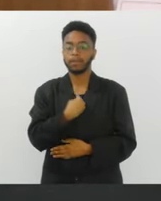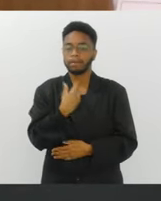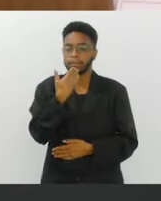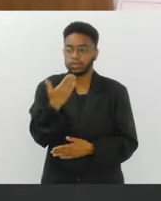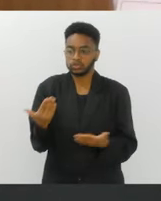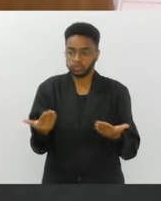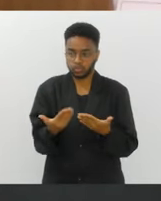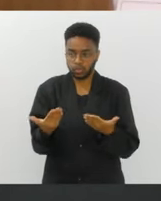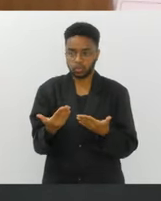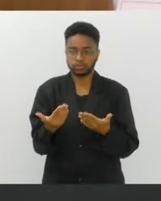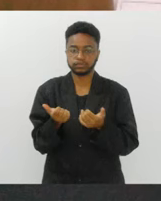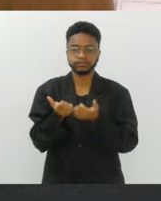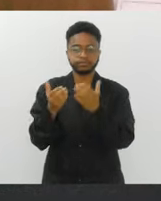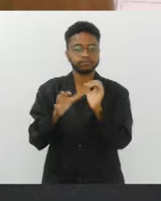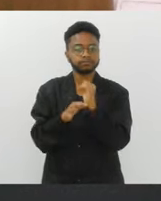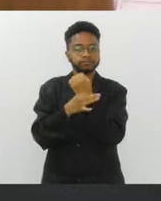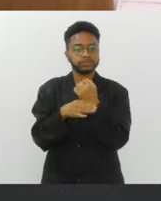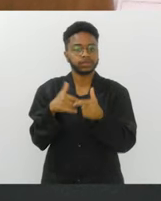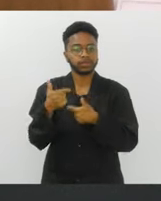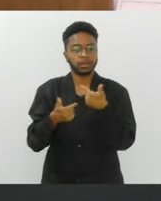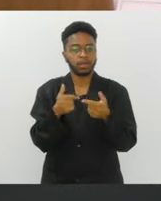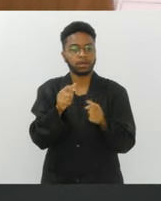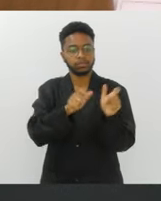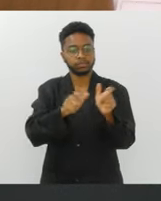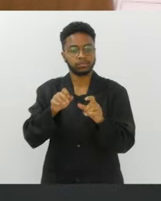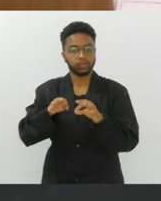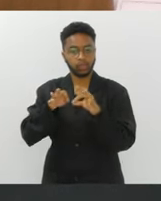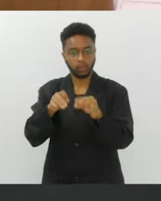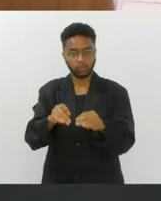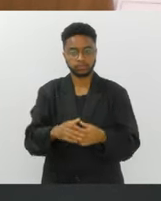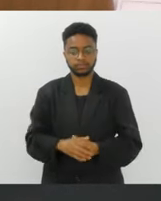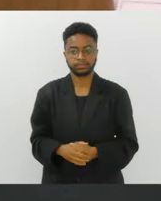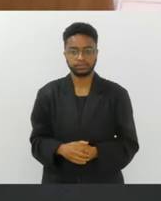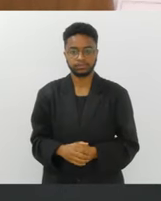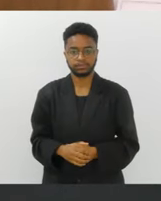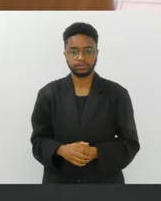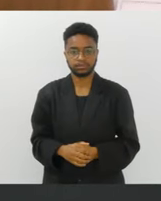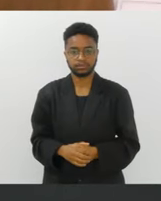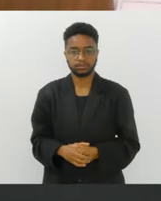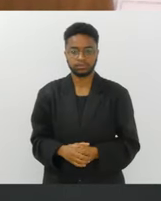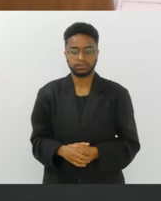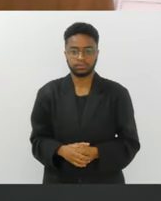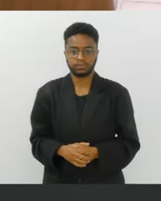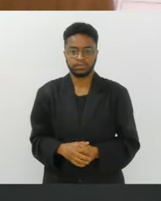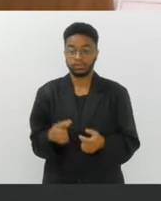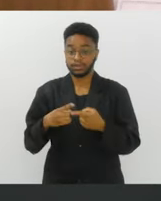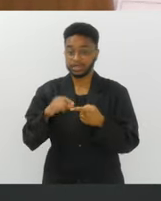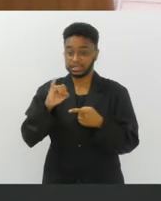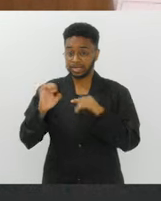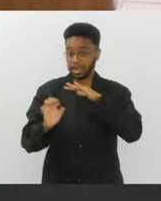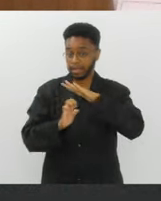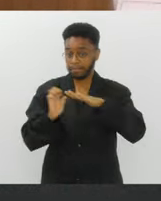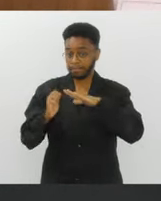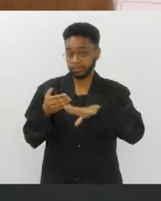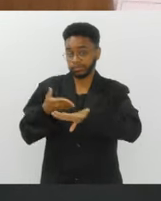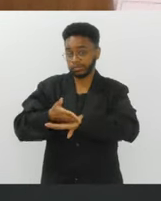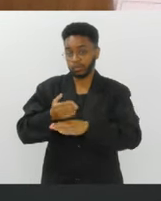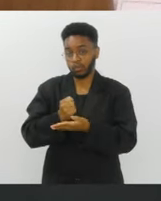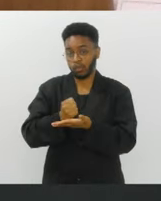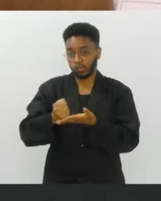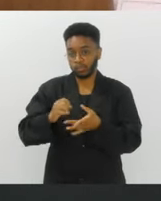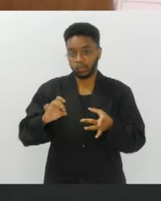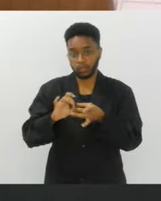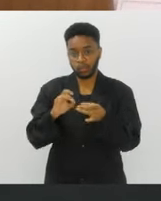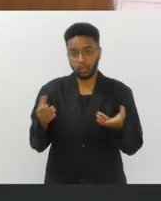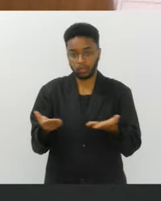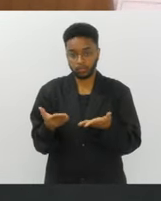dado uma garantia de emprego para todo o trabalhador. Que se a empresa entrasse, contratasse todos